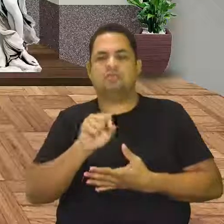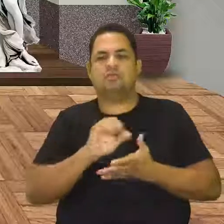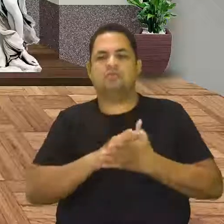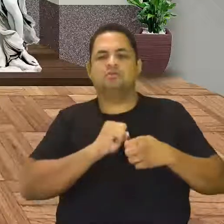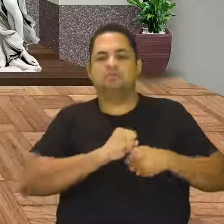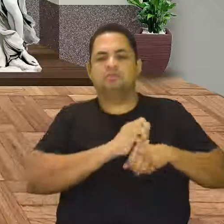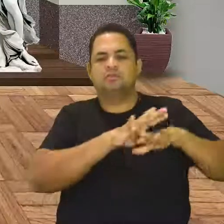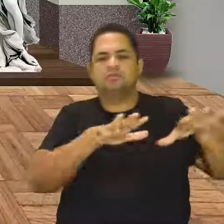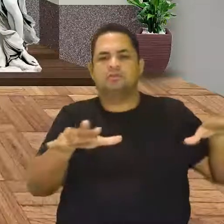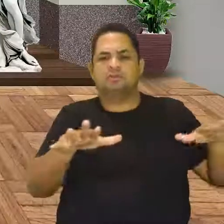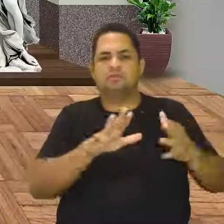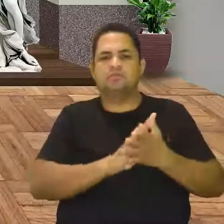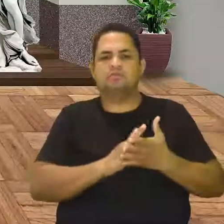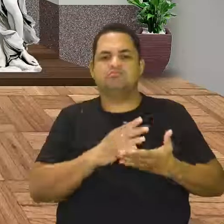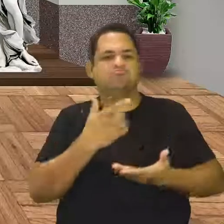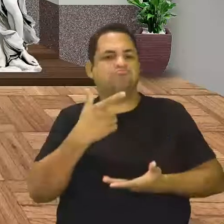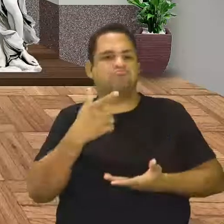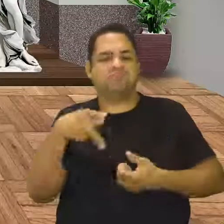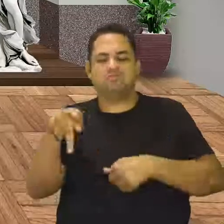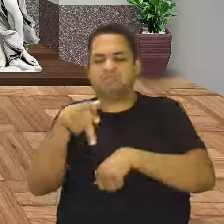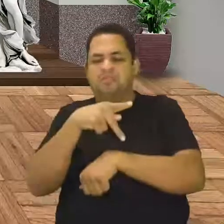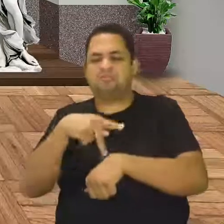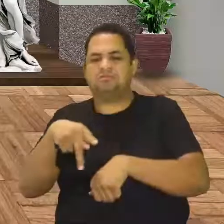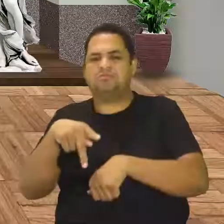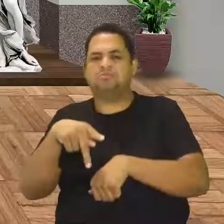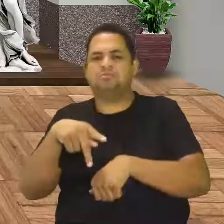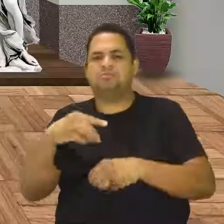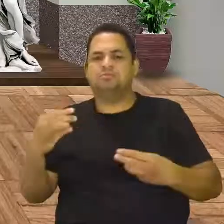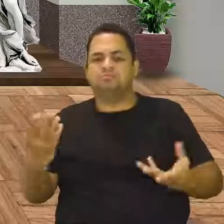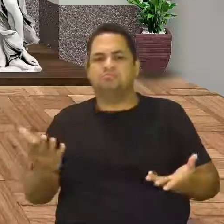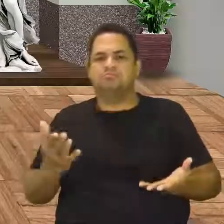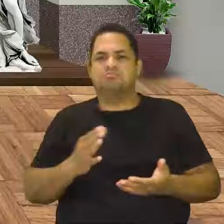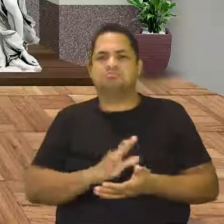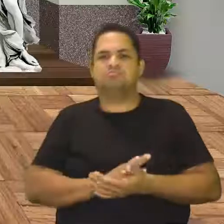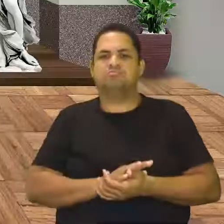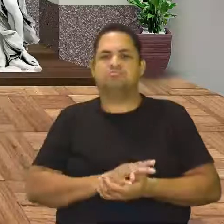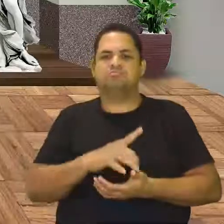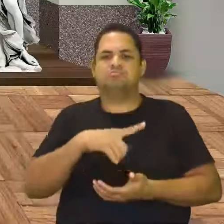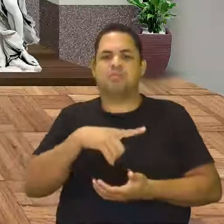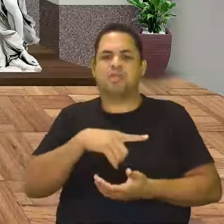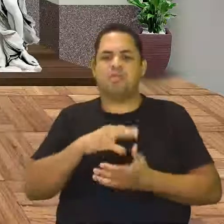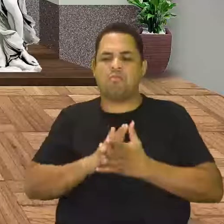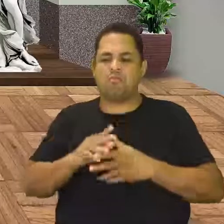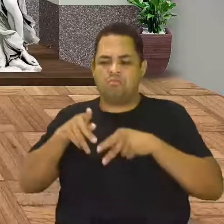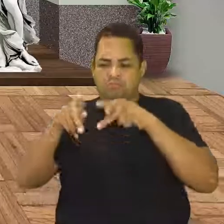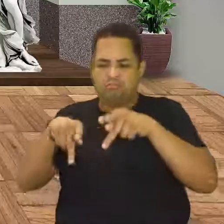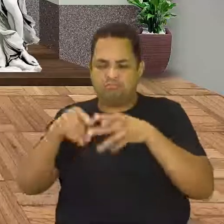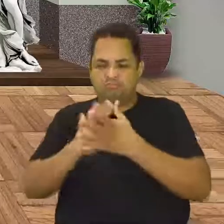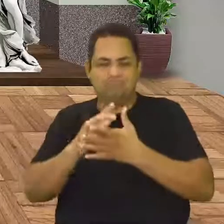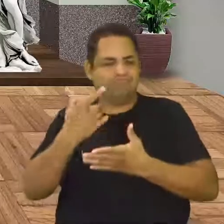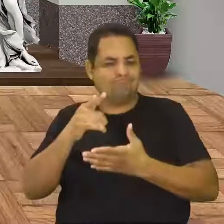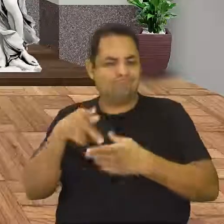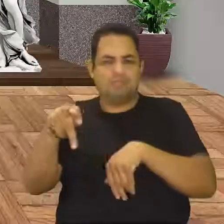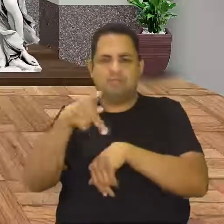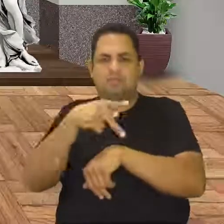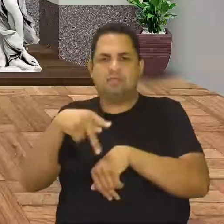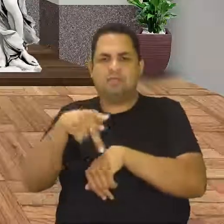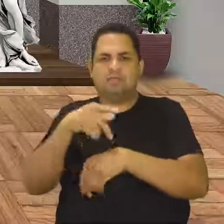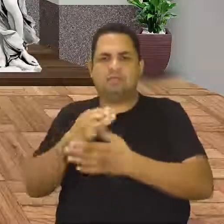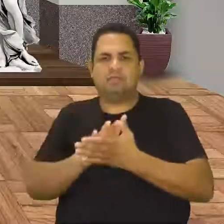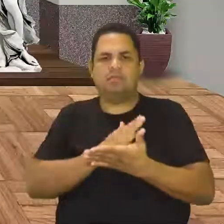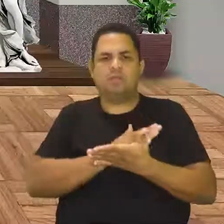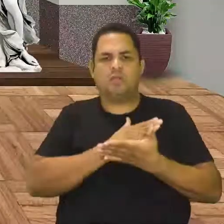mundo, eles ficaram sem uma nação, sem um país. Havia um povo, mas não havia um país.